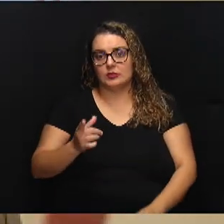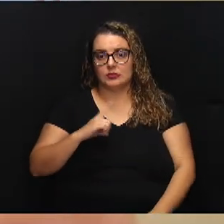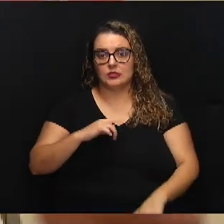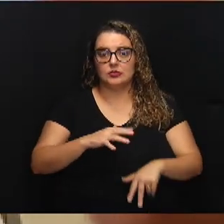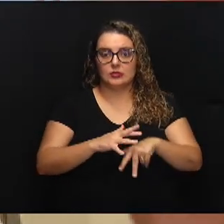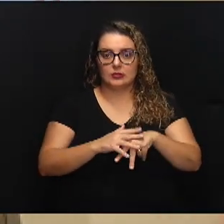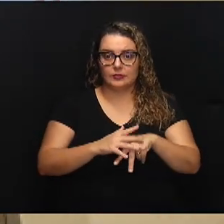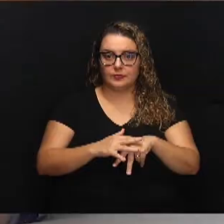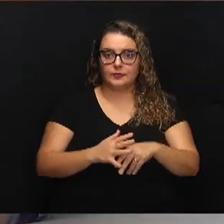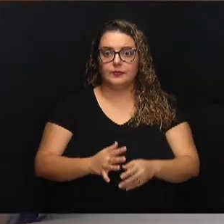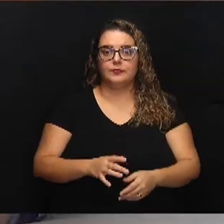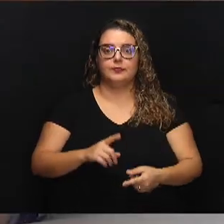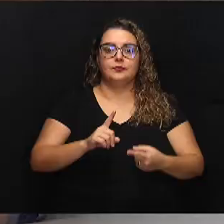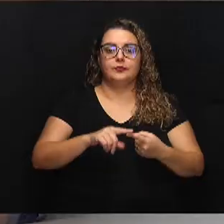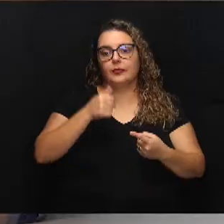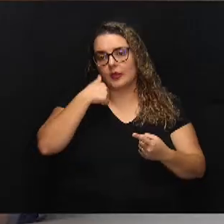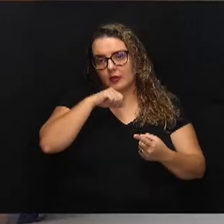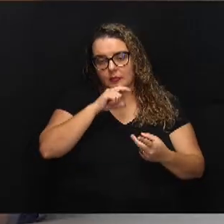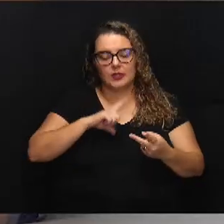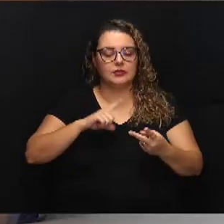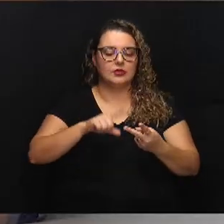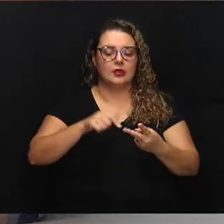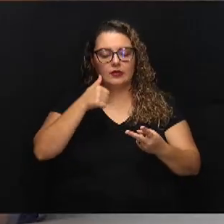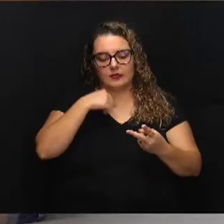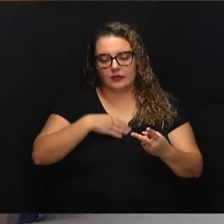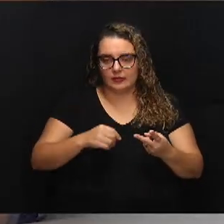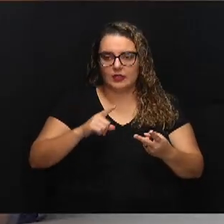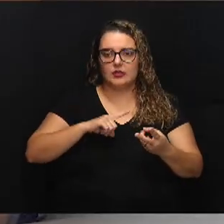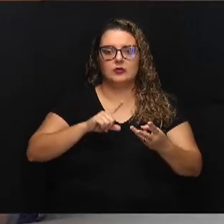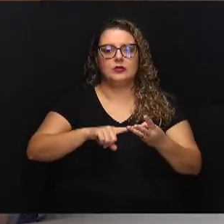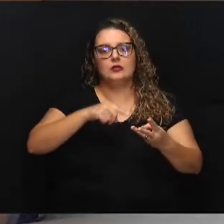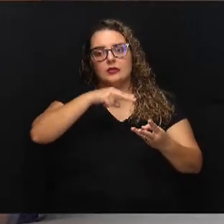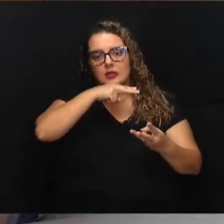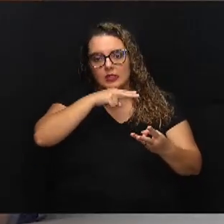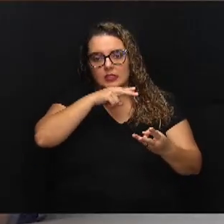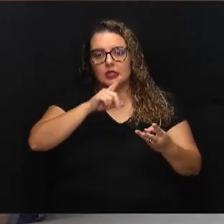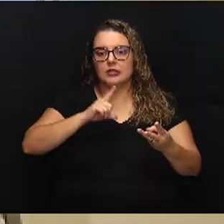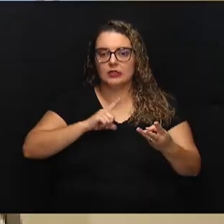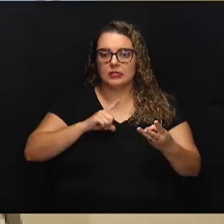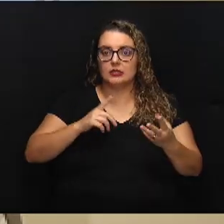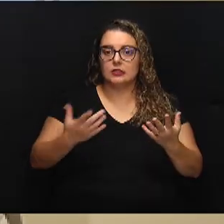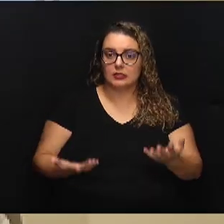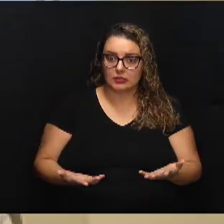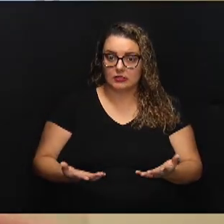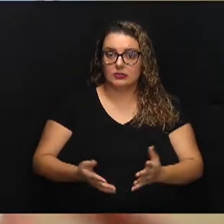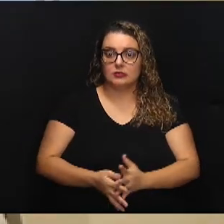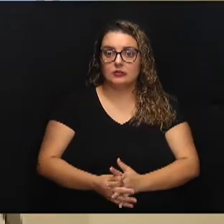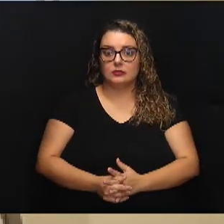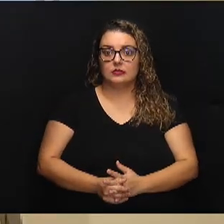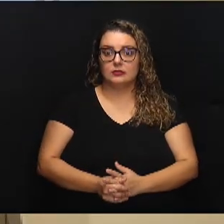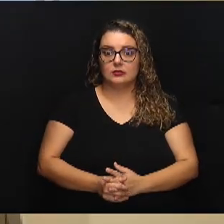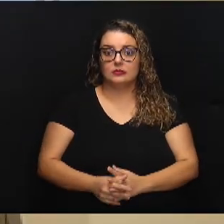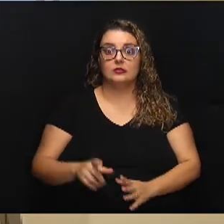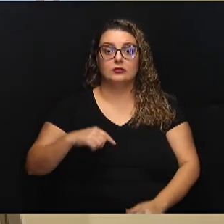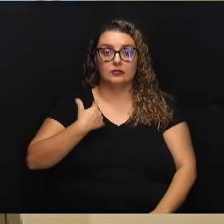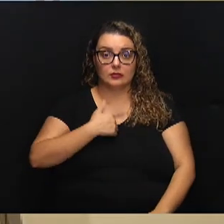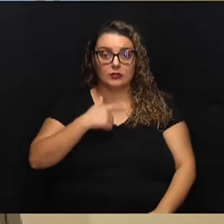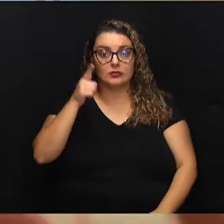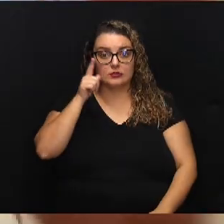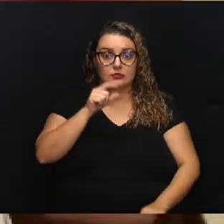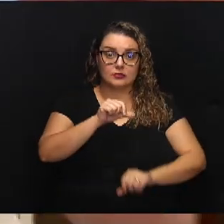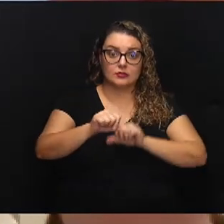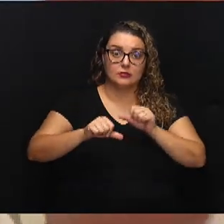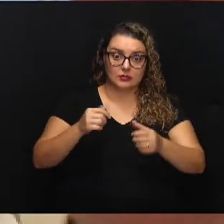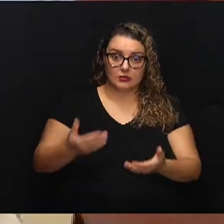pacientes aqui que a mãe tinha, a filha tinha, a neta tem, entendeu? Então, assim, a gente consegue mudar